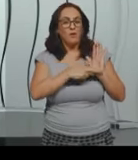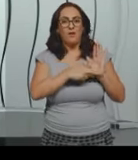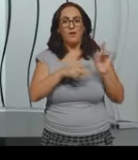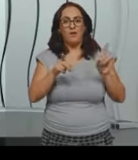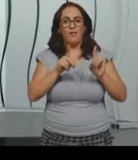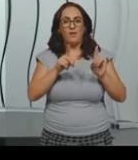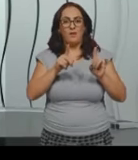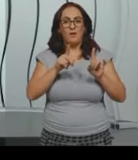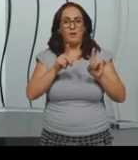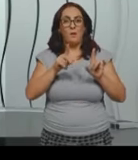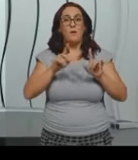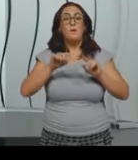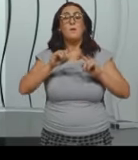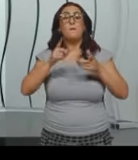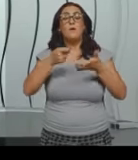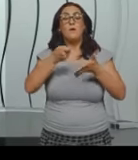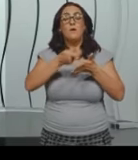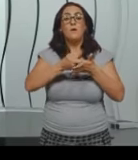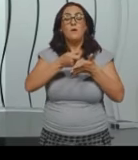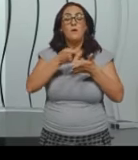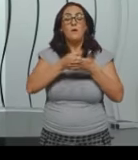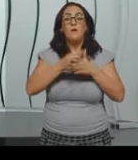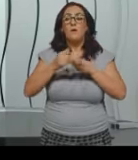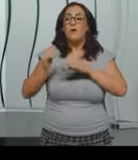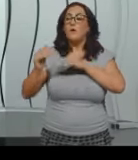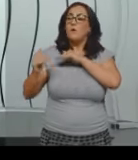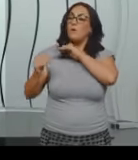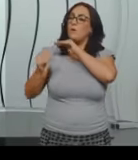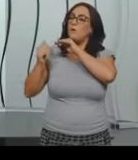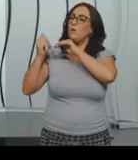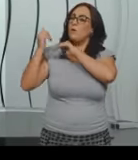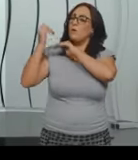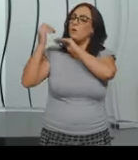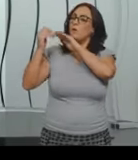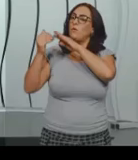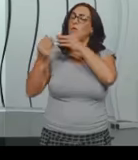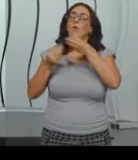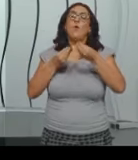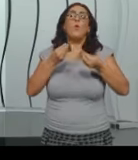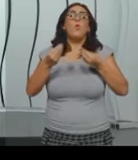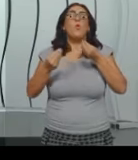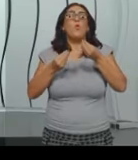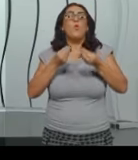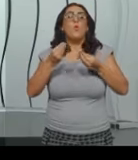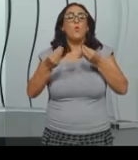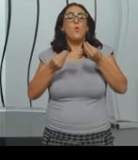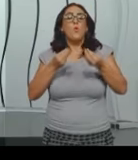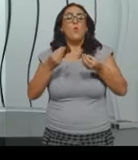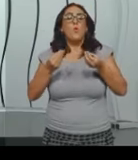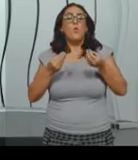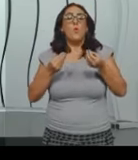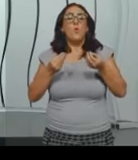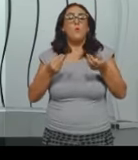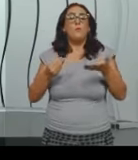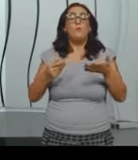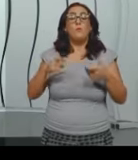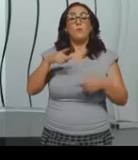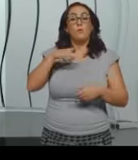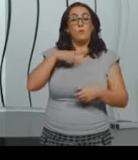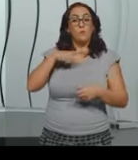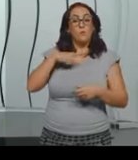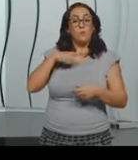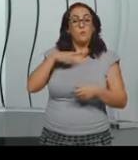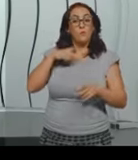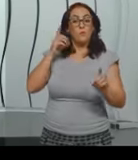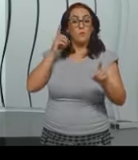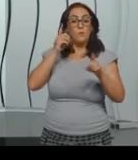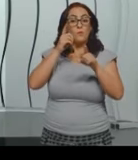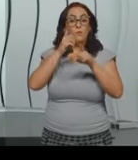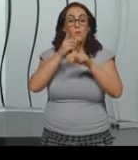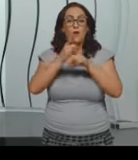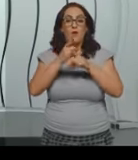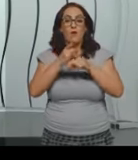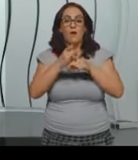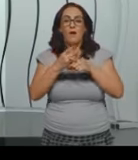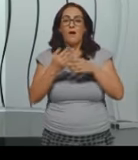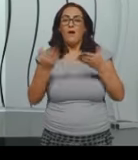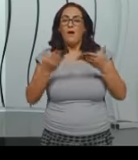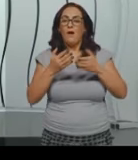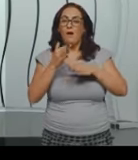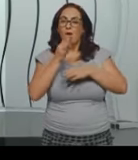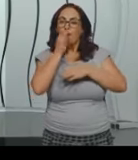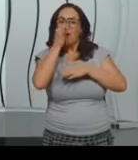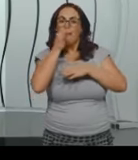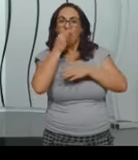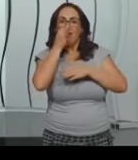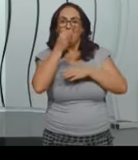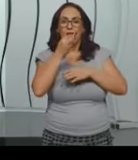evolução, como que chegou-se até as plantas atuais, o que diferencia uma planta da outra, um grupo